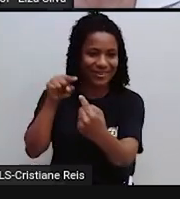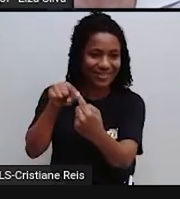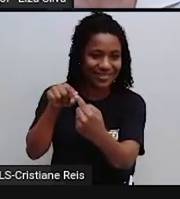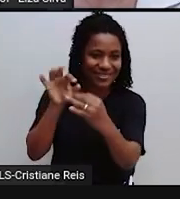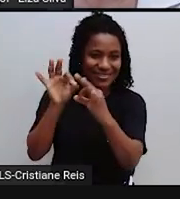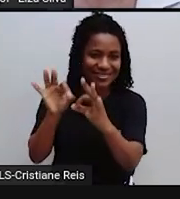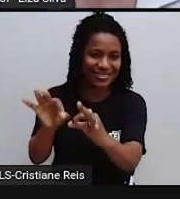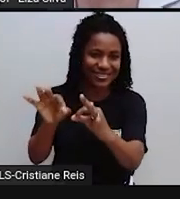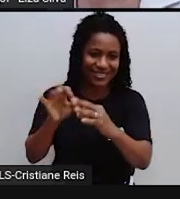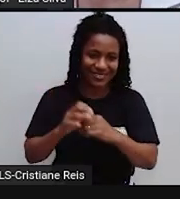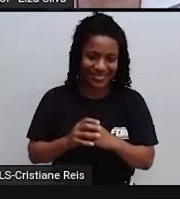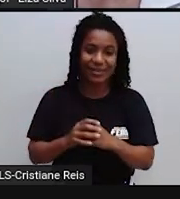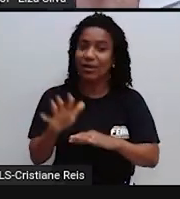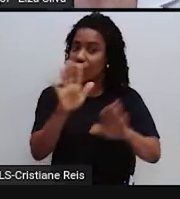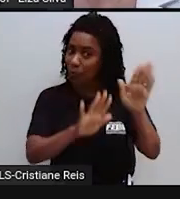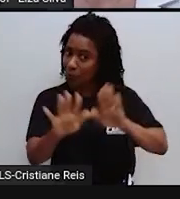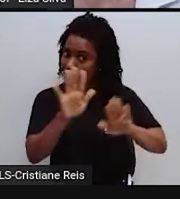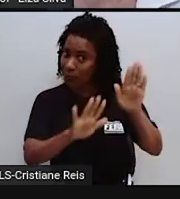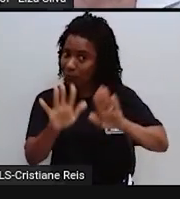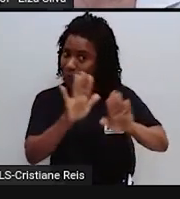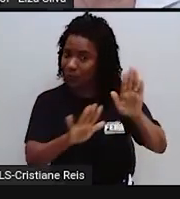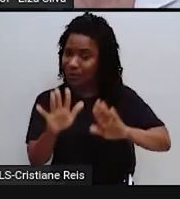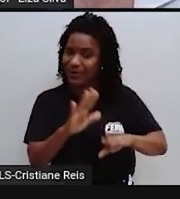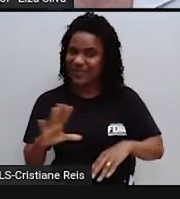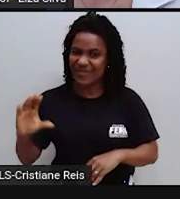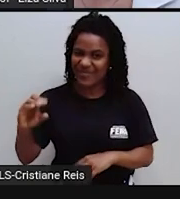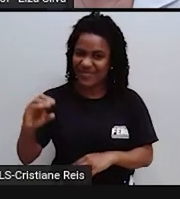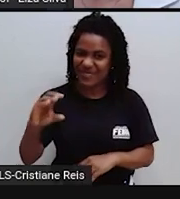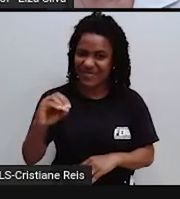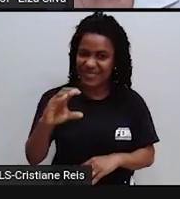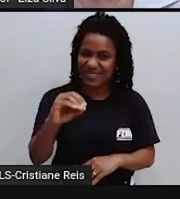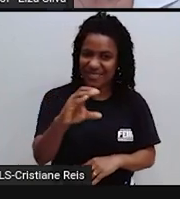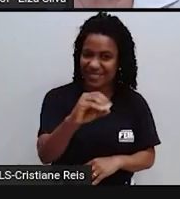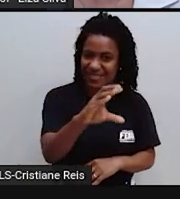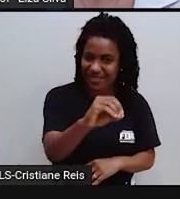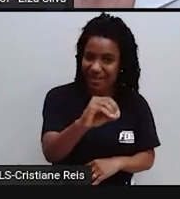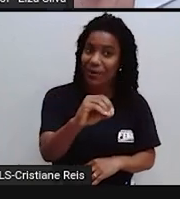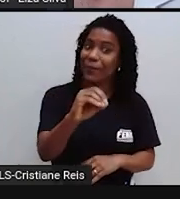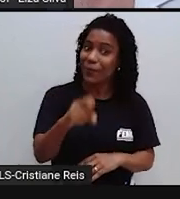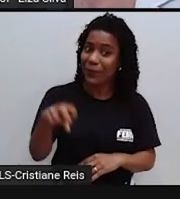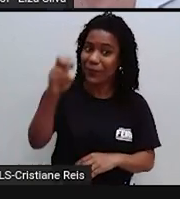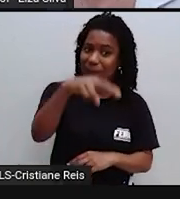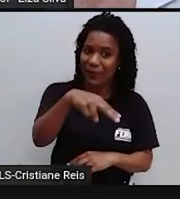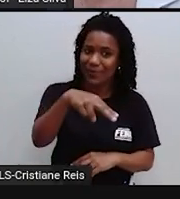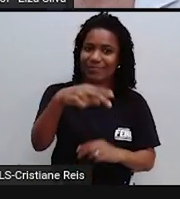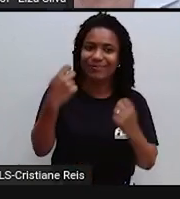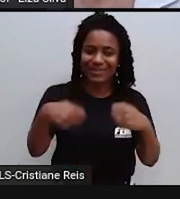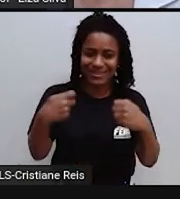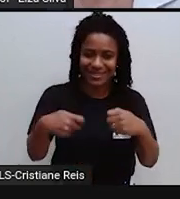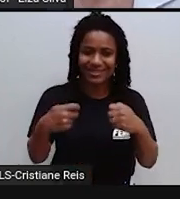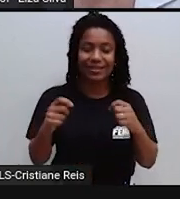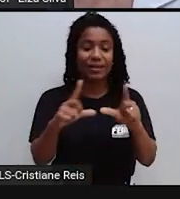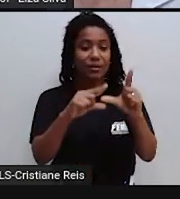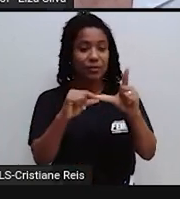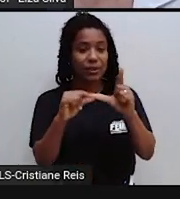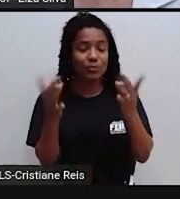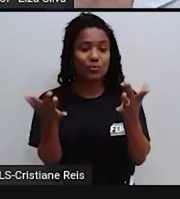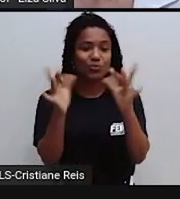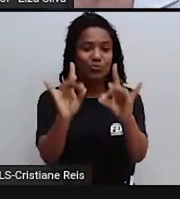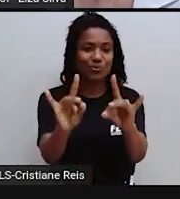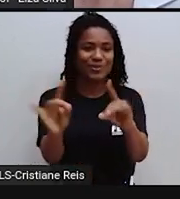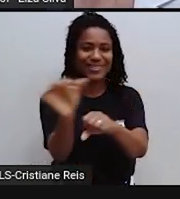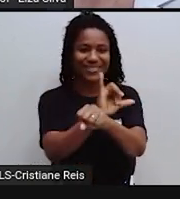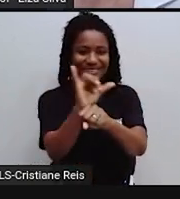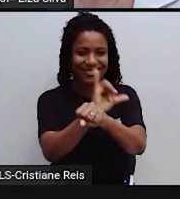cuidado que durante o percurso, vocês encontrarão alguns obstáculos, ok? E esse link vai estar disponível